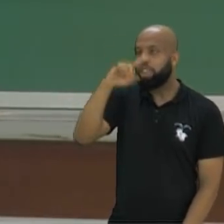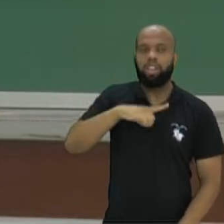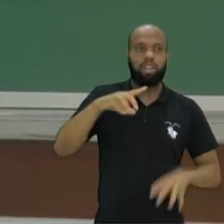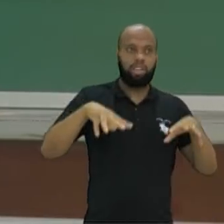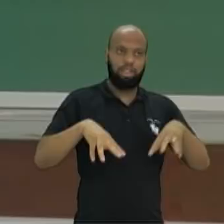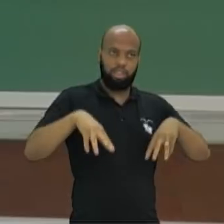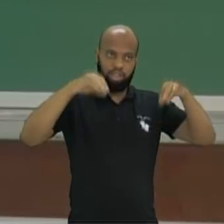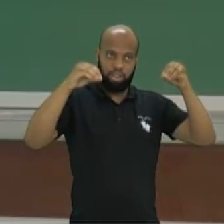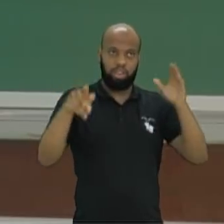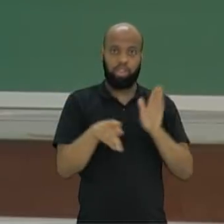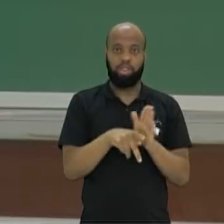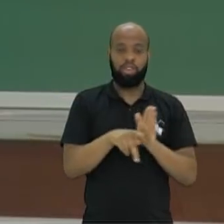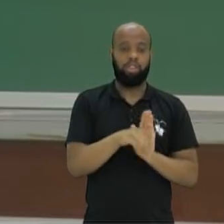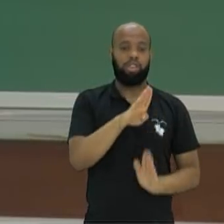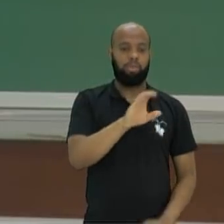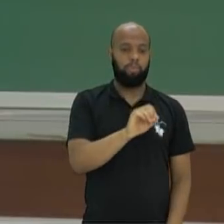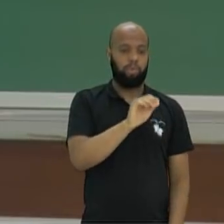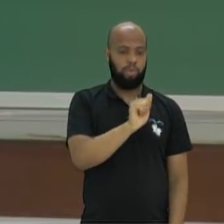Palácio da Boa Vista.